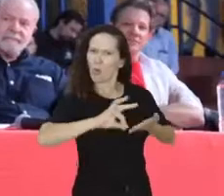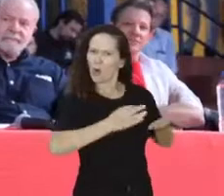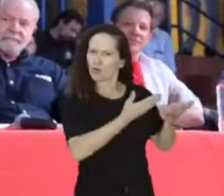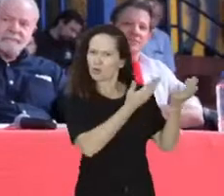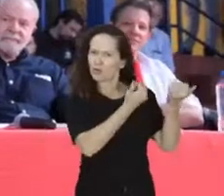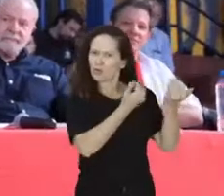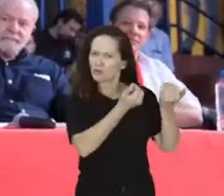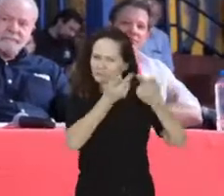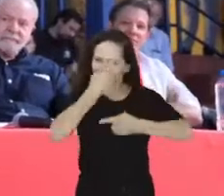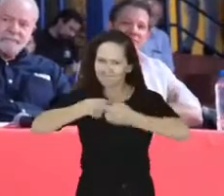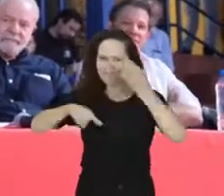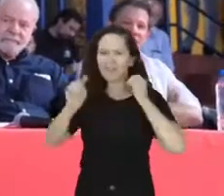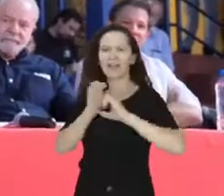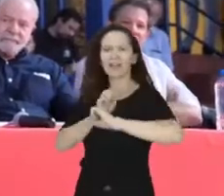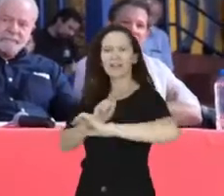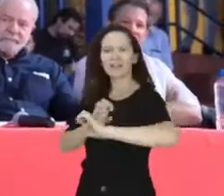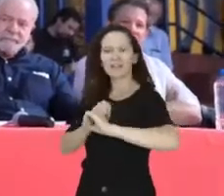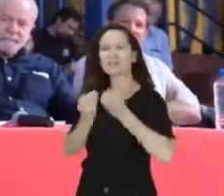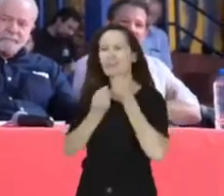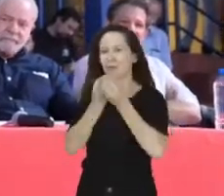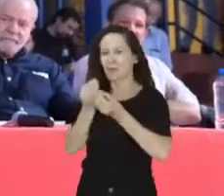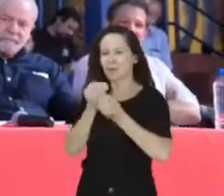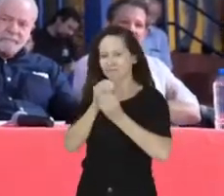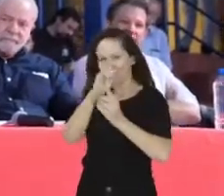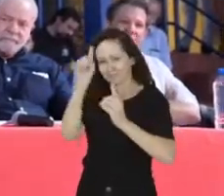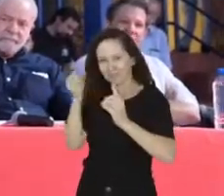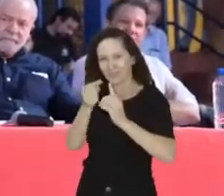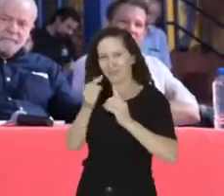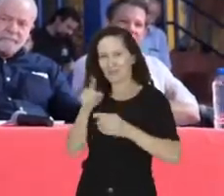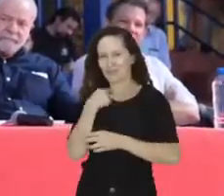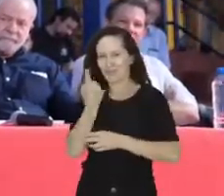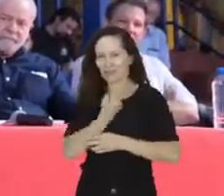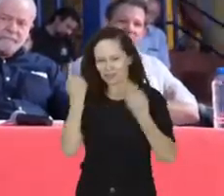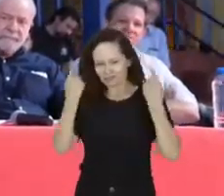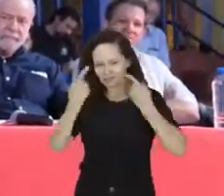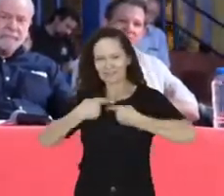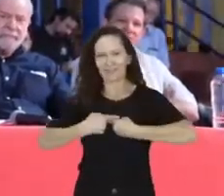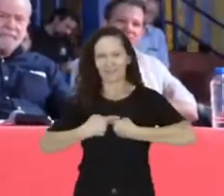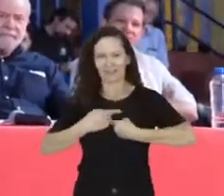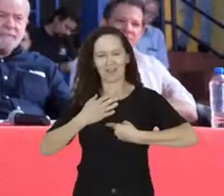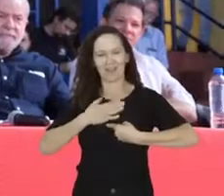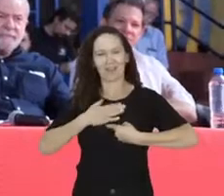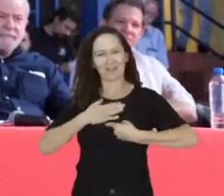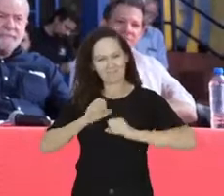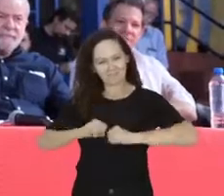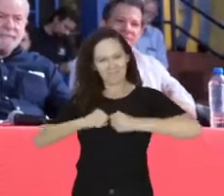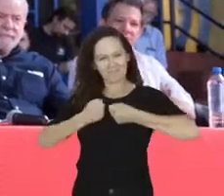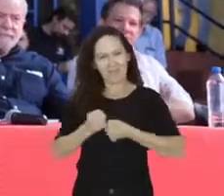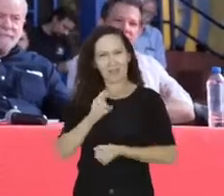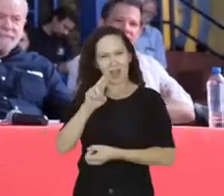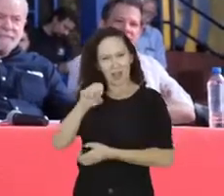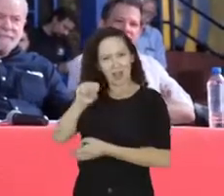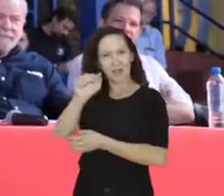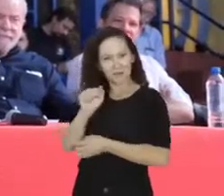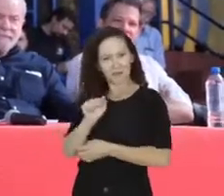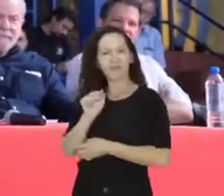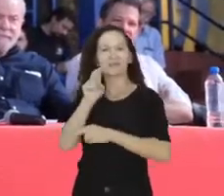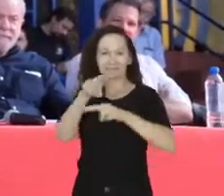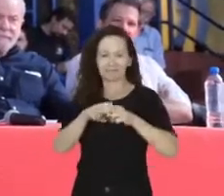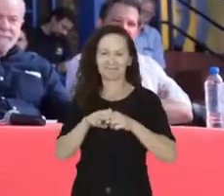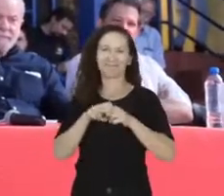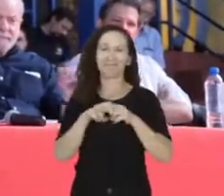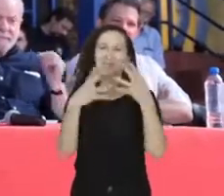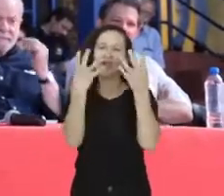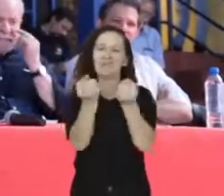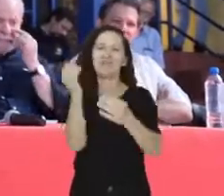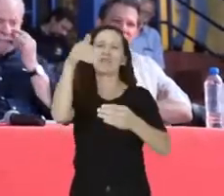educação? Esse é o nosso desafio. Eu me identifico com a missão da UNAS justamente por isso. Bora Votar Quebrada